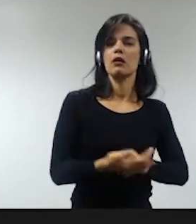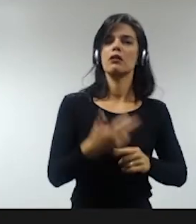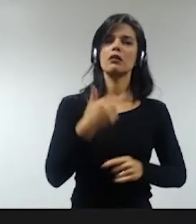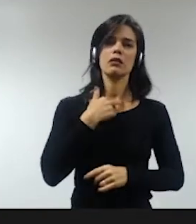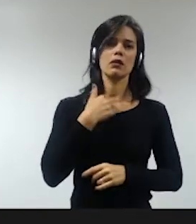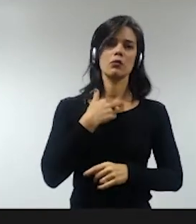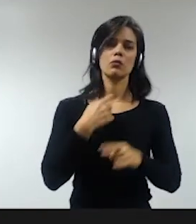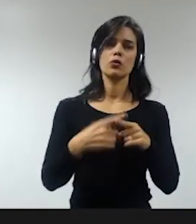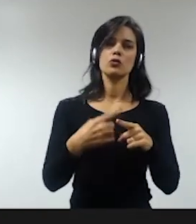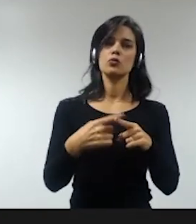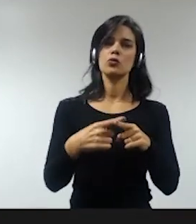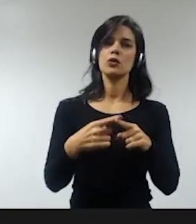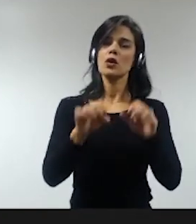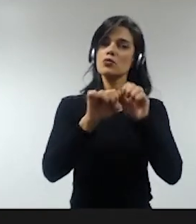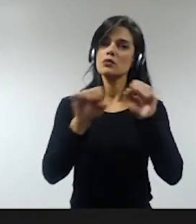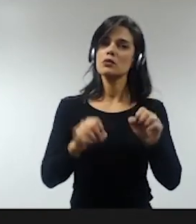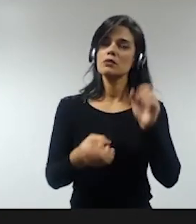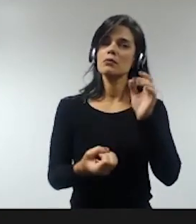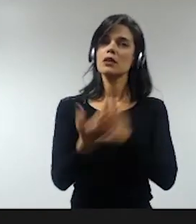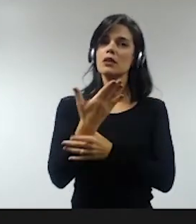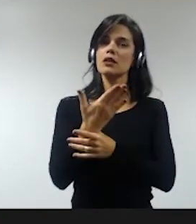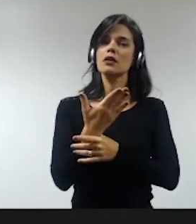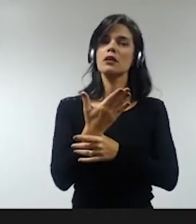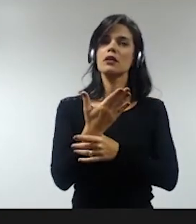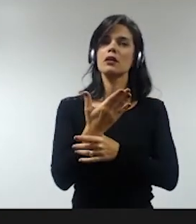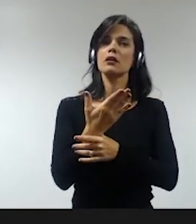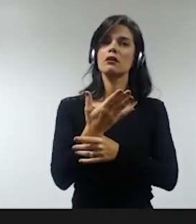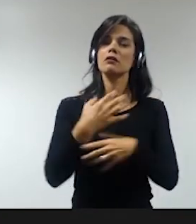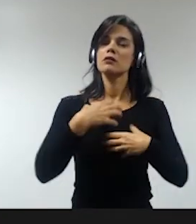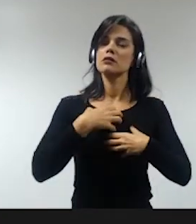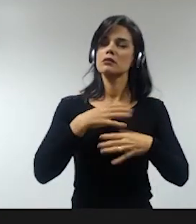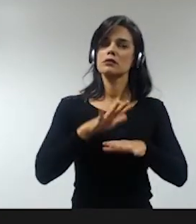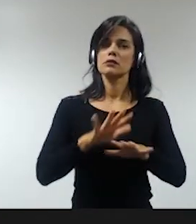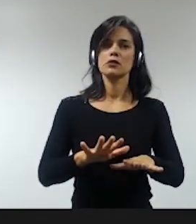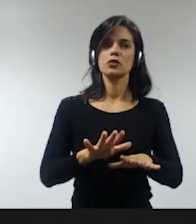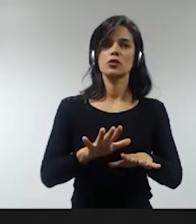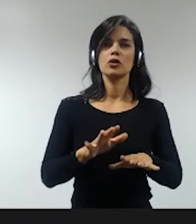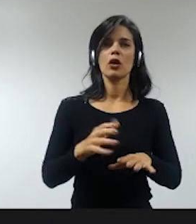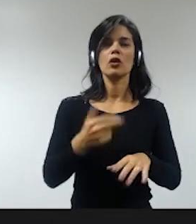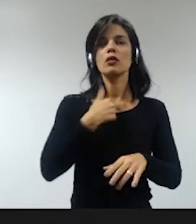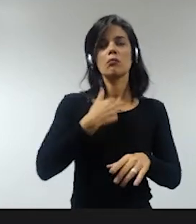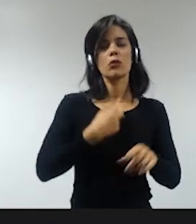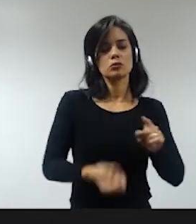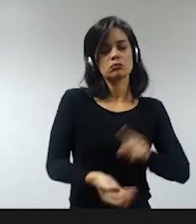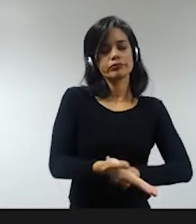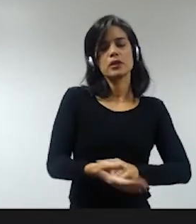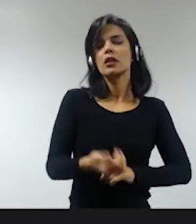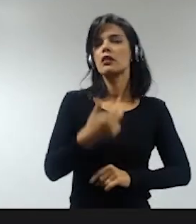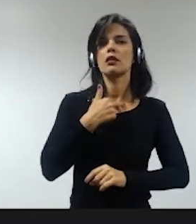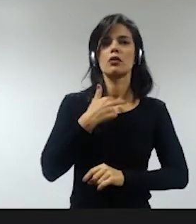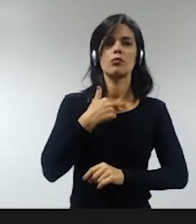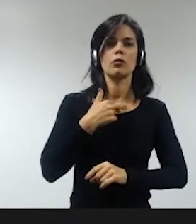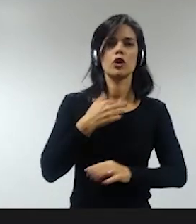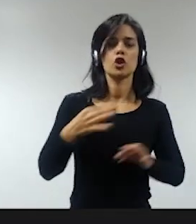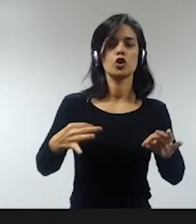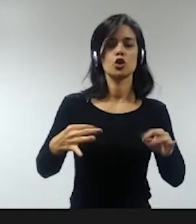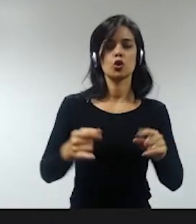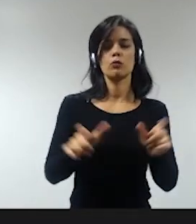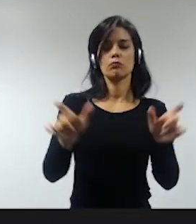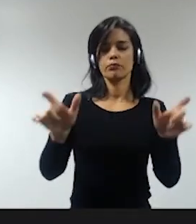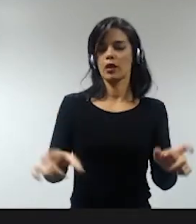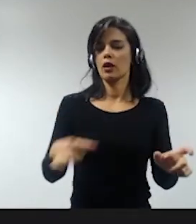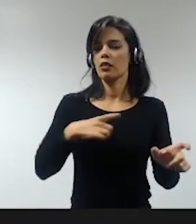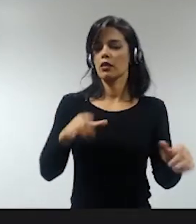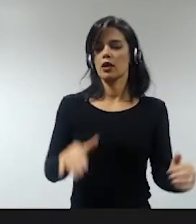porque o sistema foi criado nesse sentido, né, de não privilegiar ninguém. Todos os credores